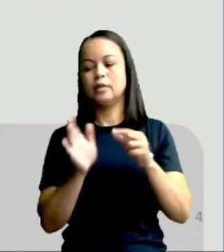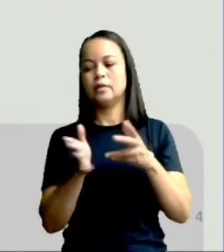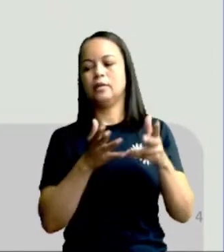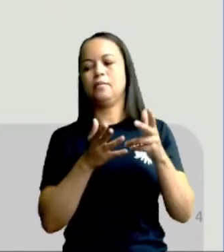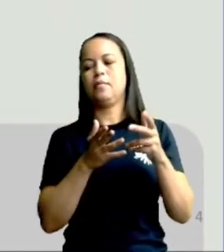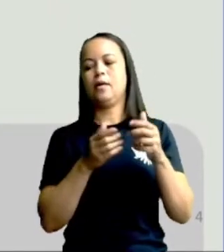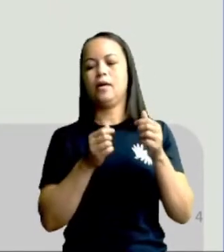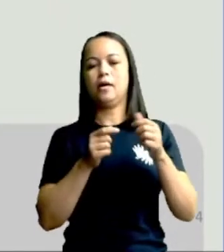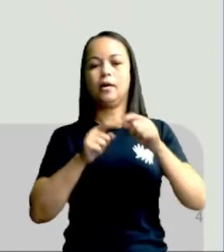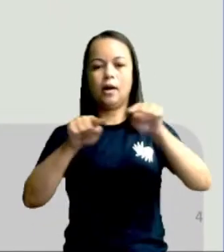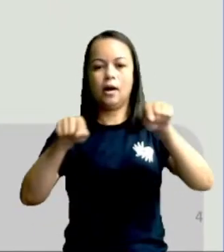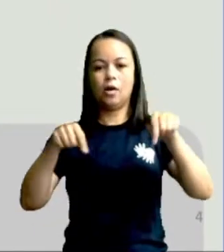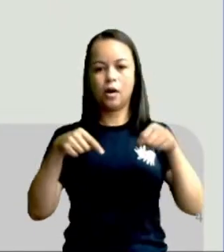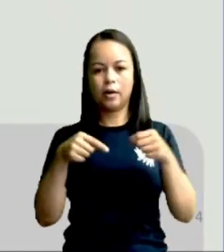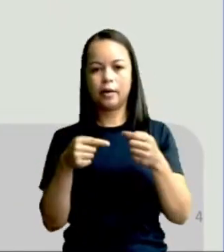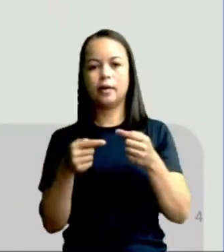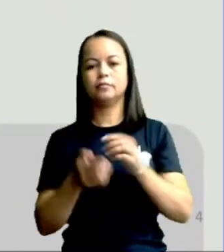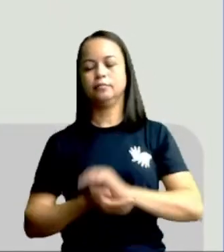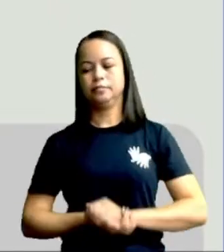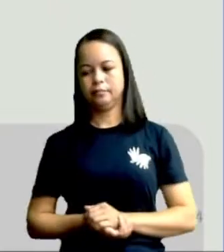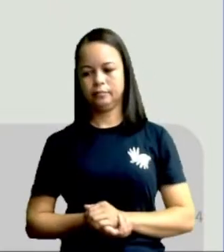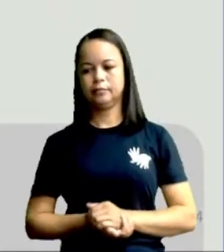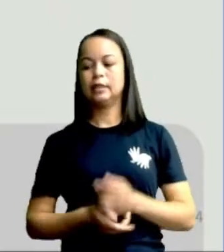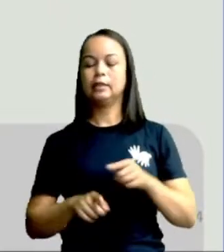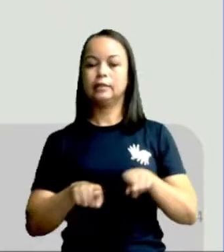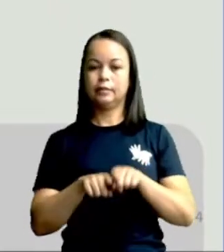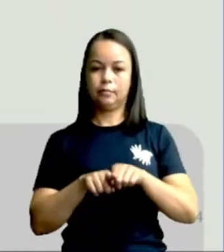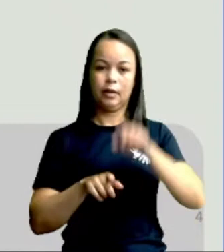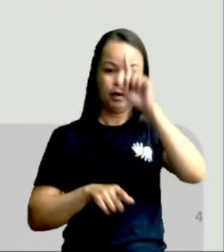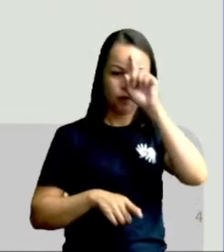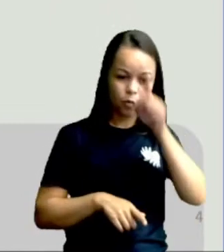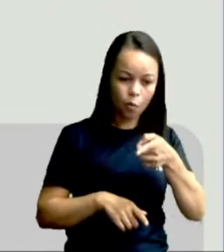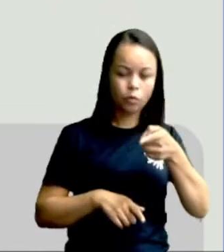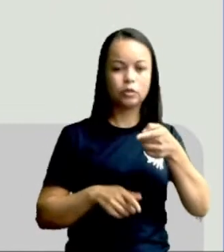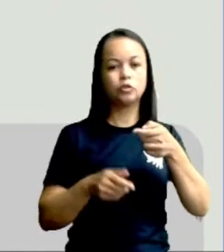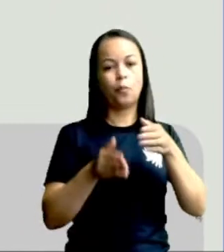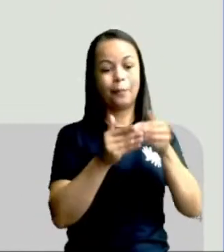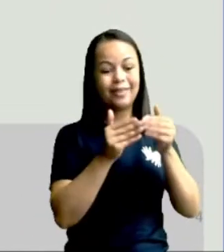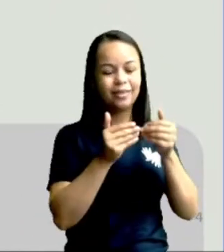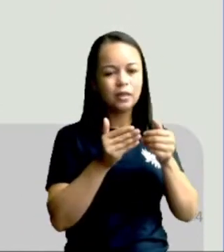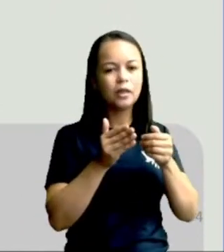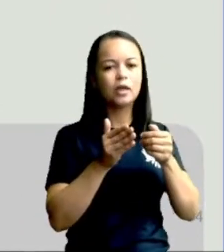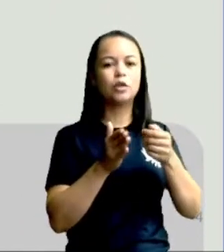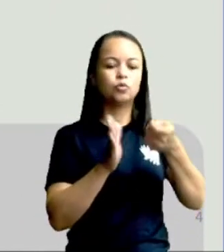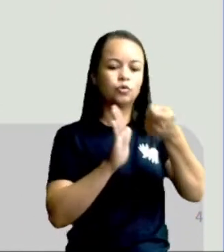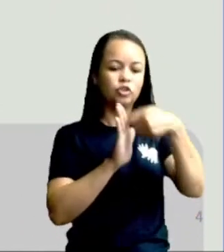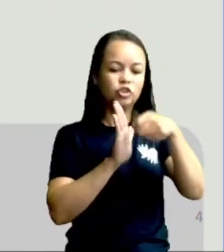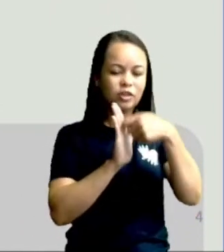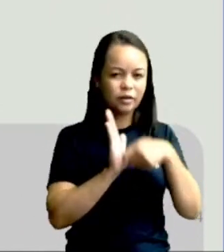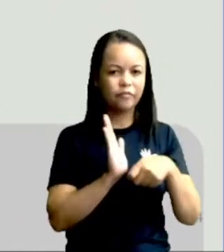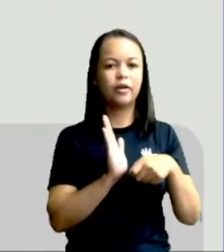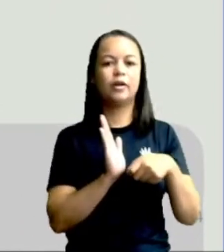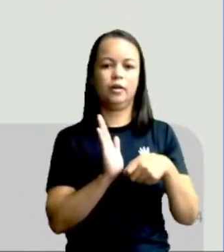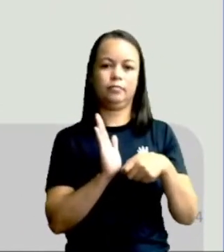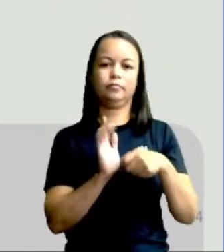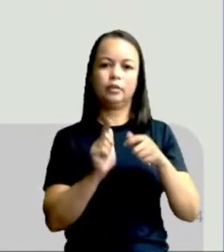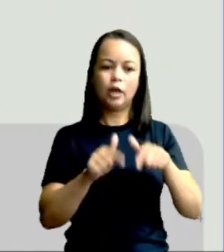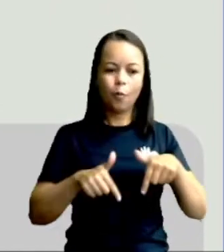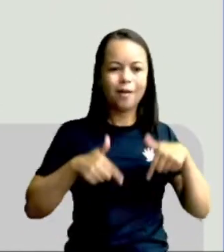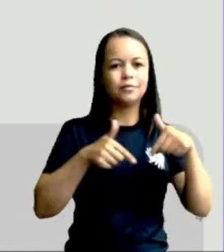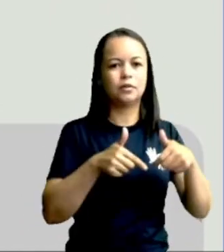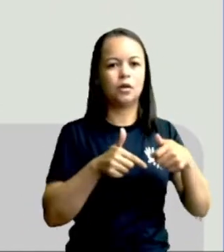escreva um parágrafo, tá bom? Também é um verbo imperativo, escrever, uma